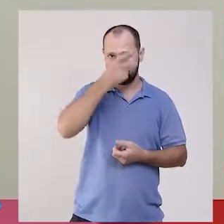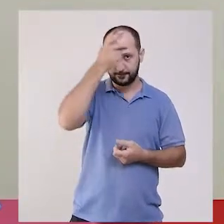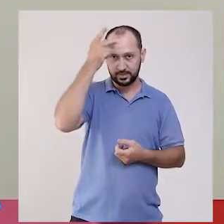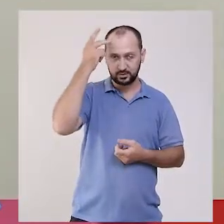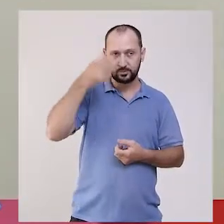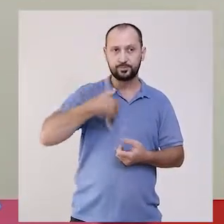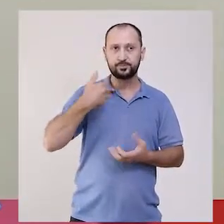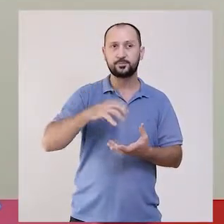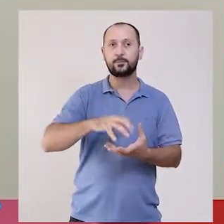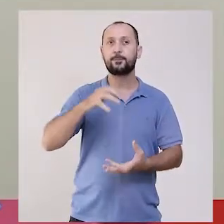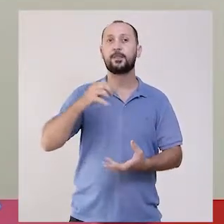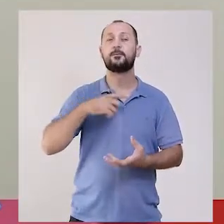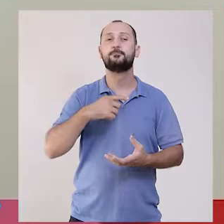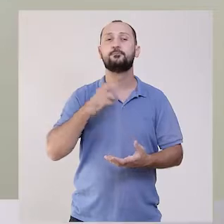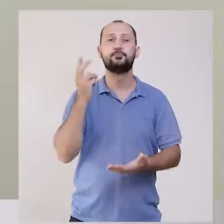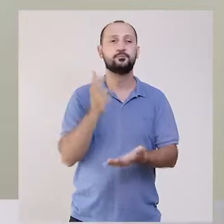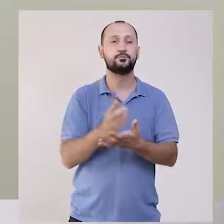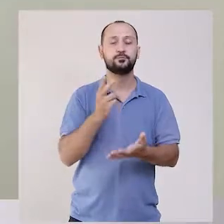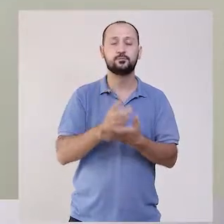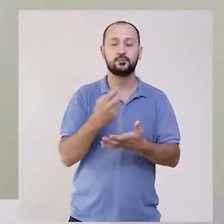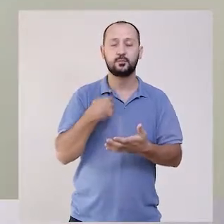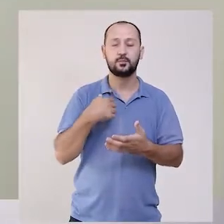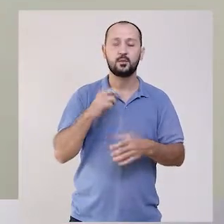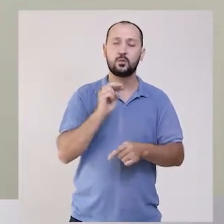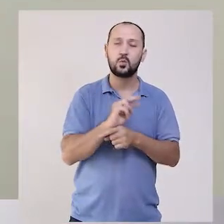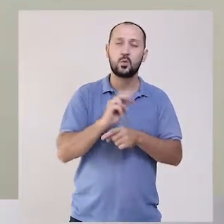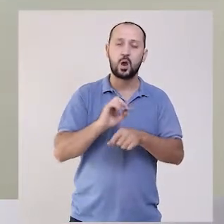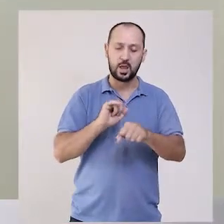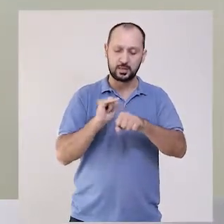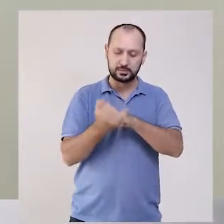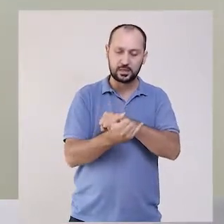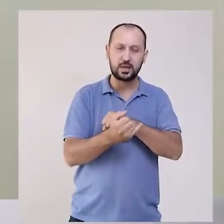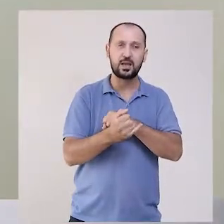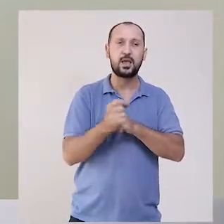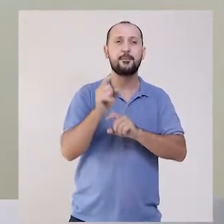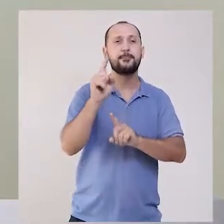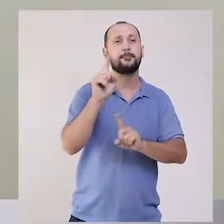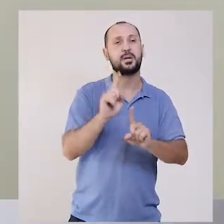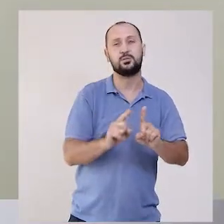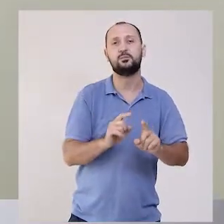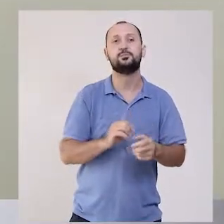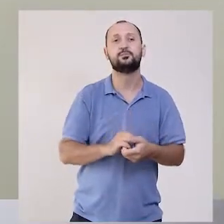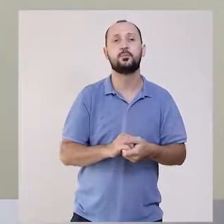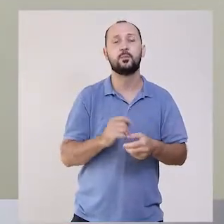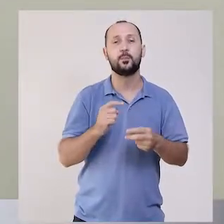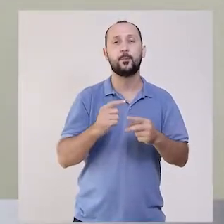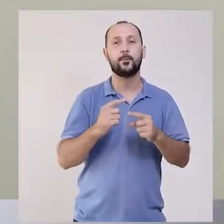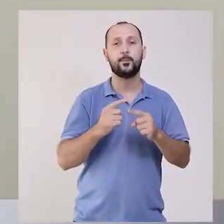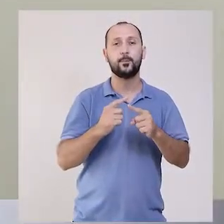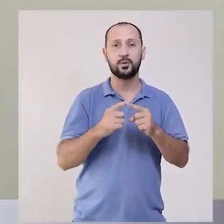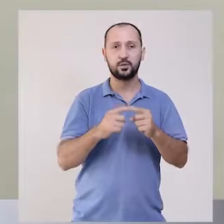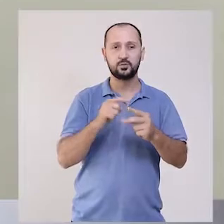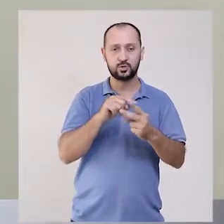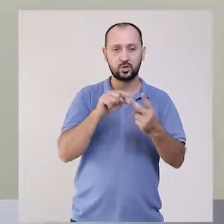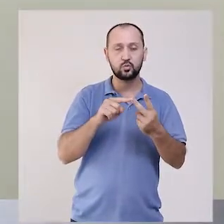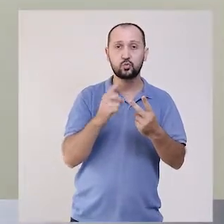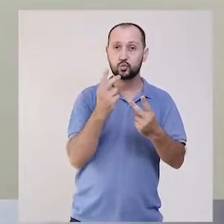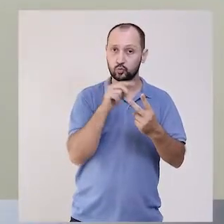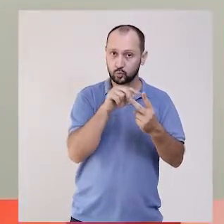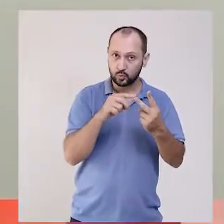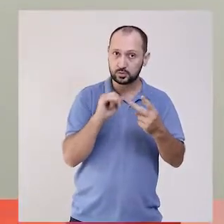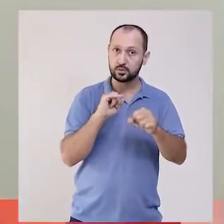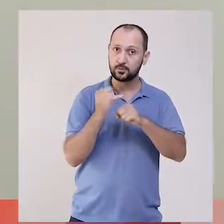O indivíduo idoso ele tem uma imunidade celular bem mais diminuída. Nós temos dois tipos